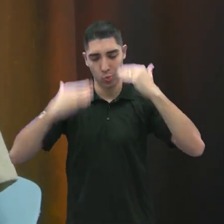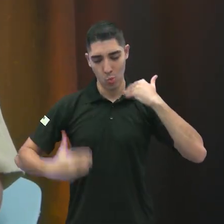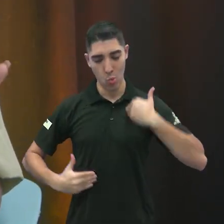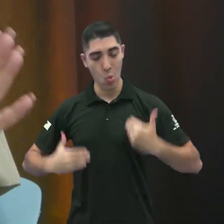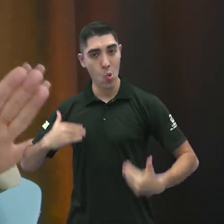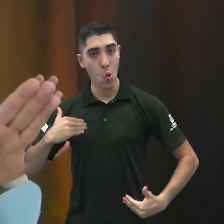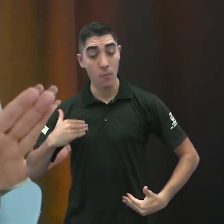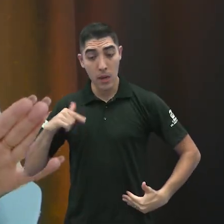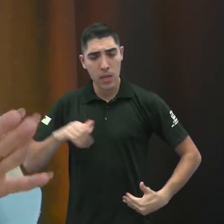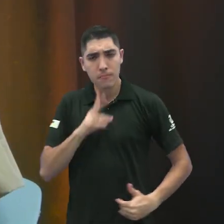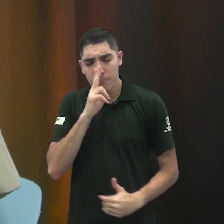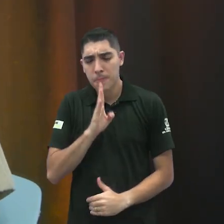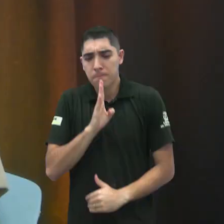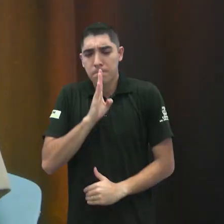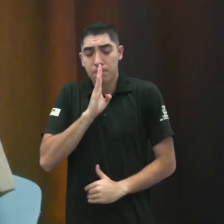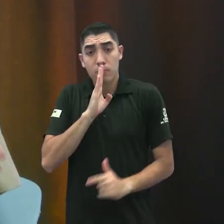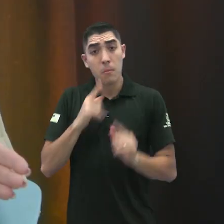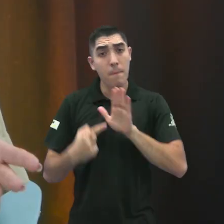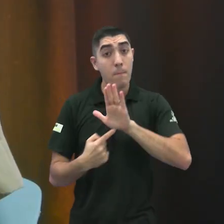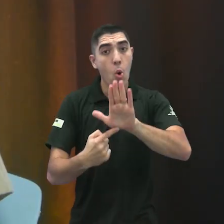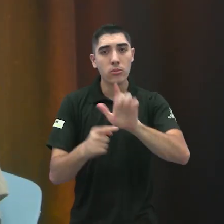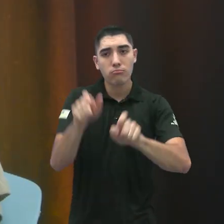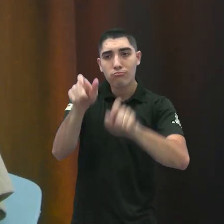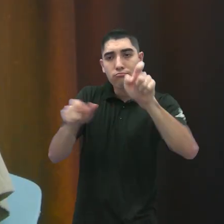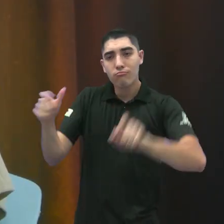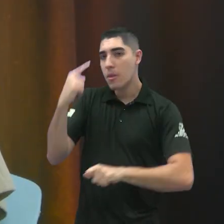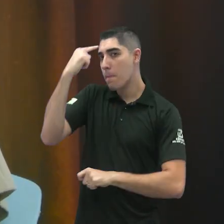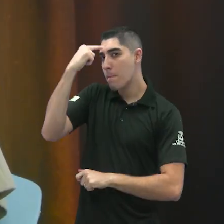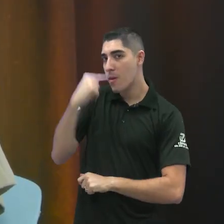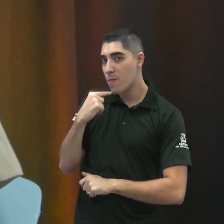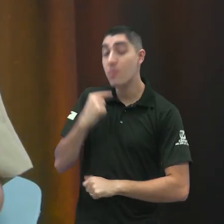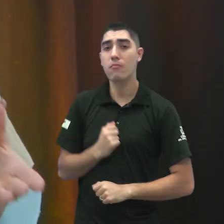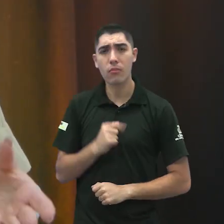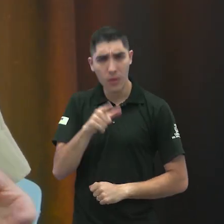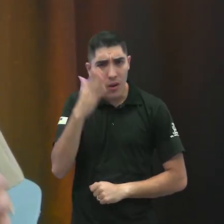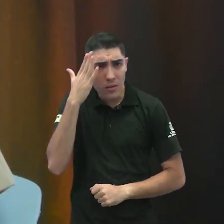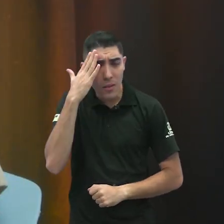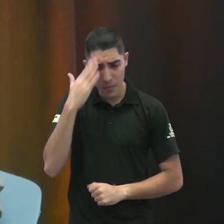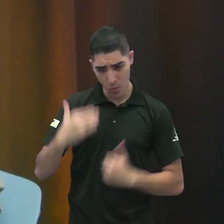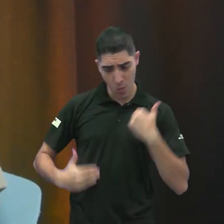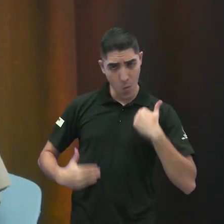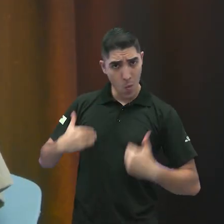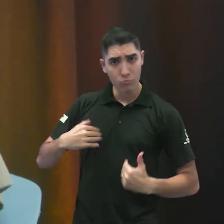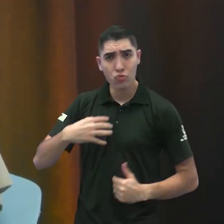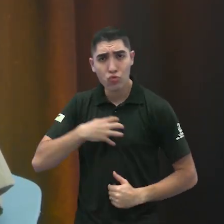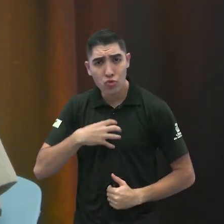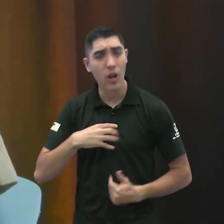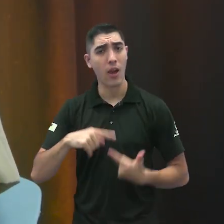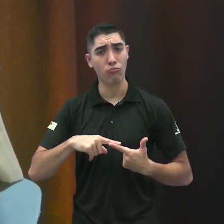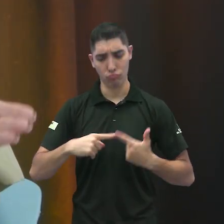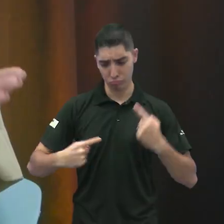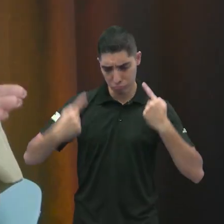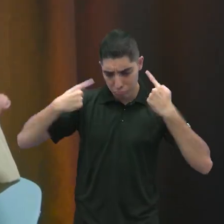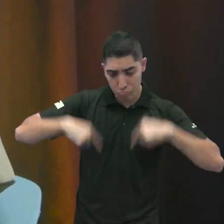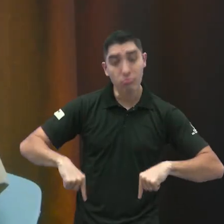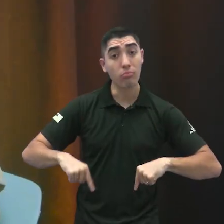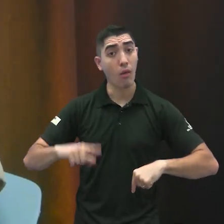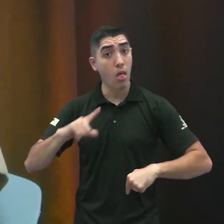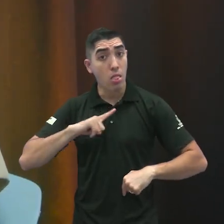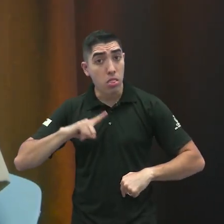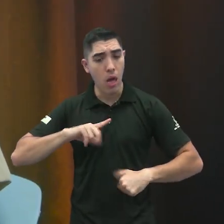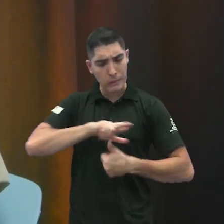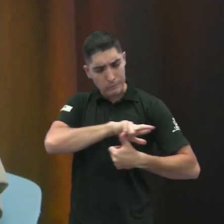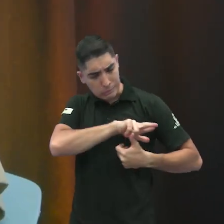corpo e como ela revela os nossos perfis comportamentais. Você sabia que a forma do nosso corpo, nosso biotipo,